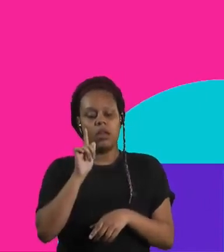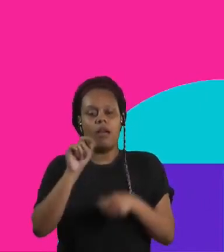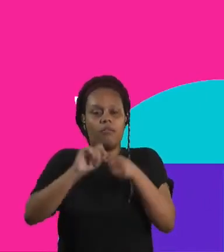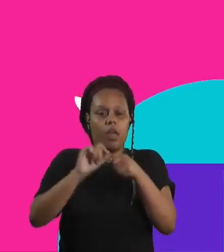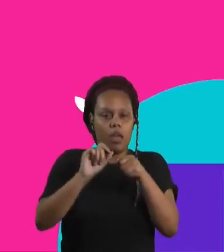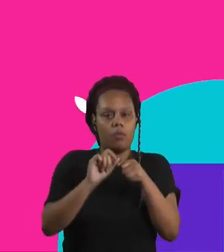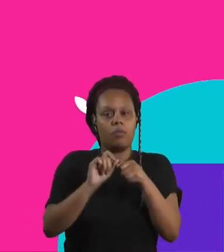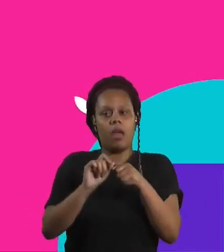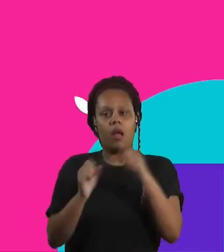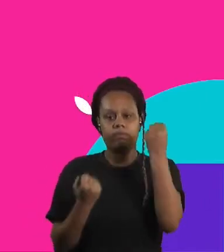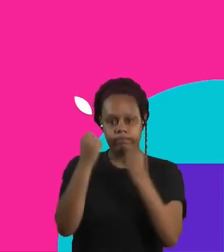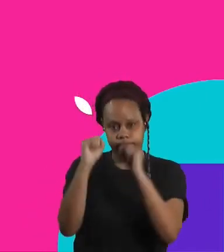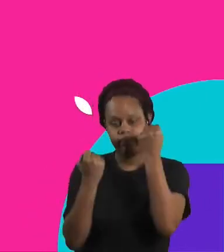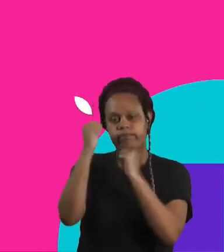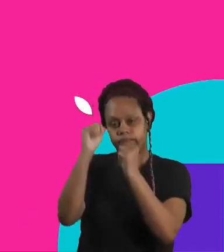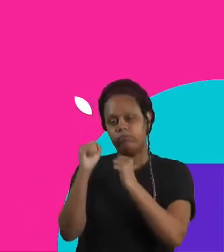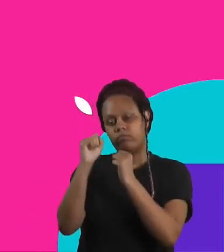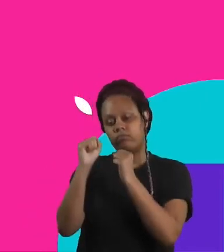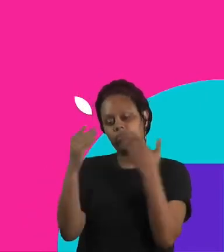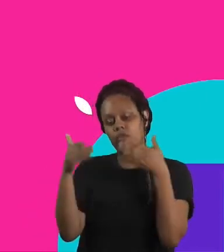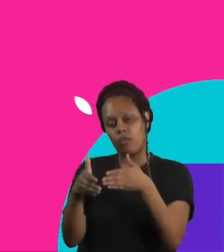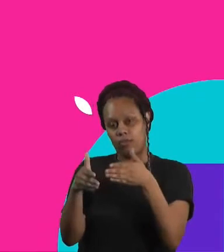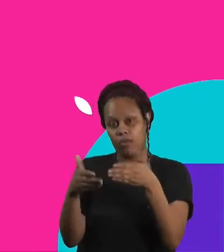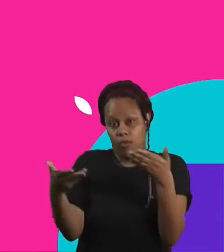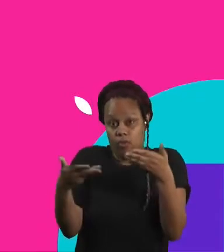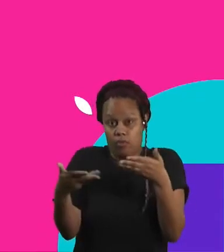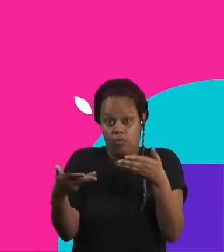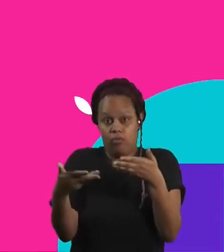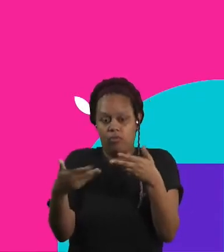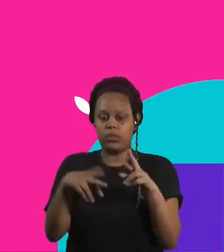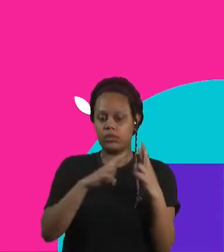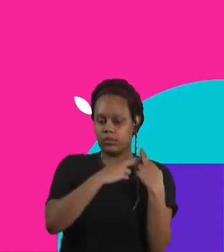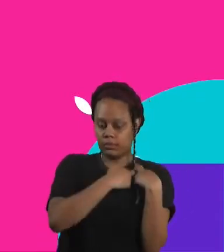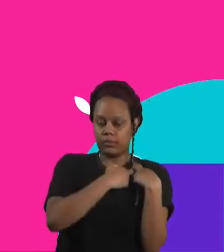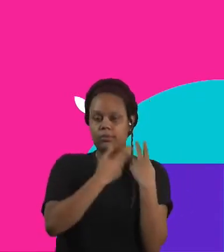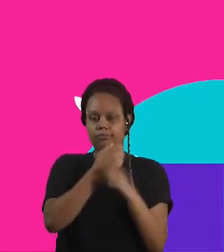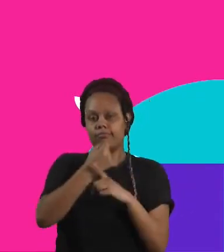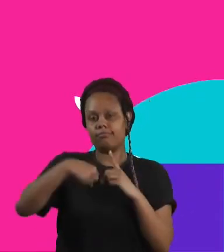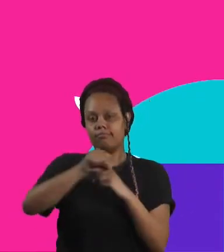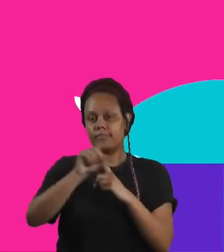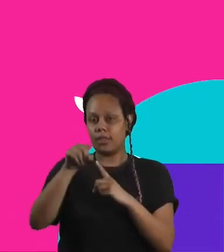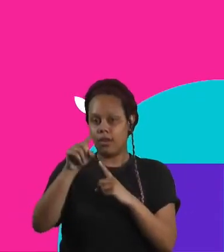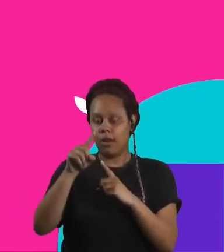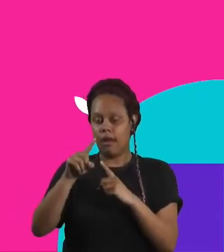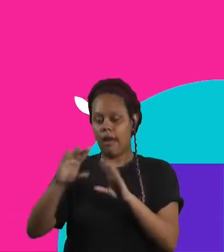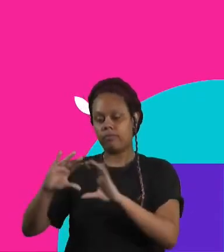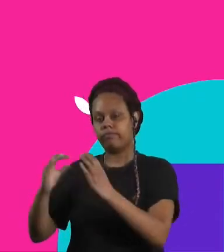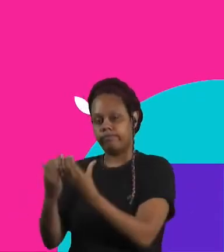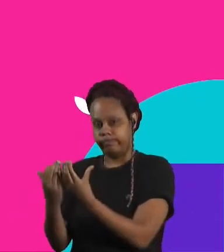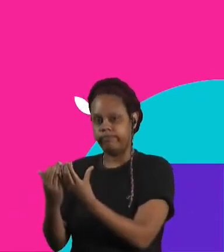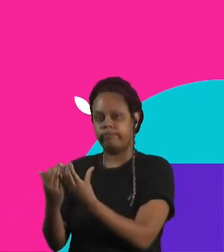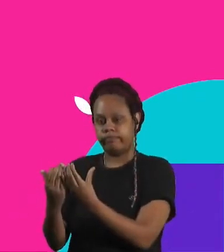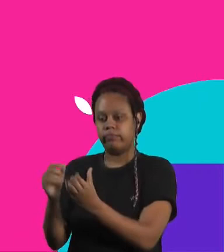Brasil inteiro. E o nosso foco de atuação da área de responsabilidade social é justamente as comunidades no entorno dessas